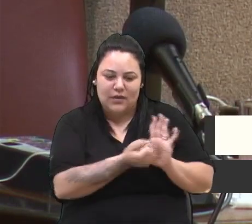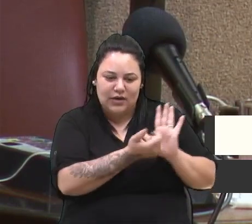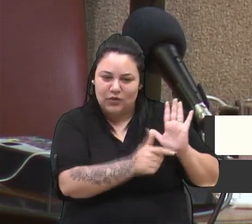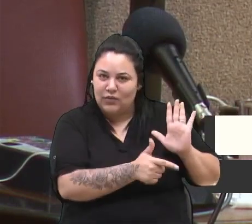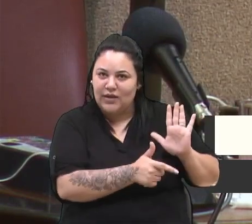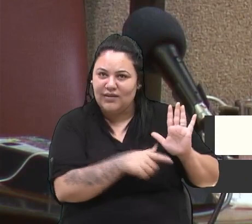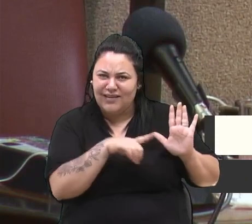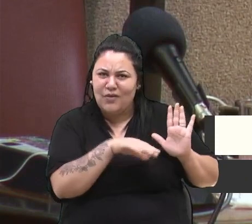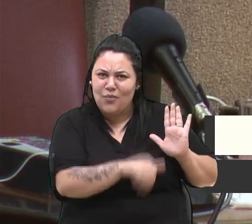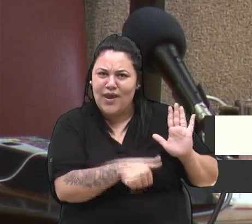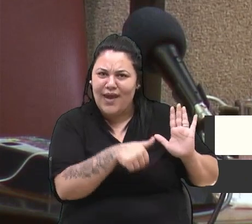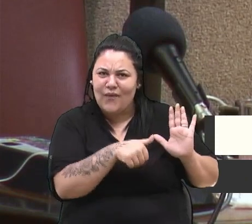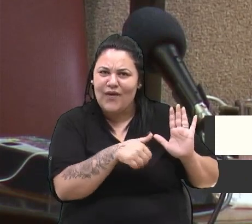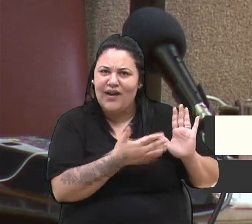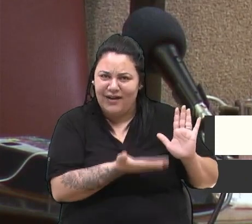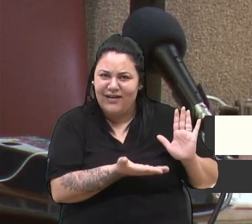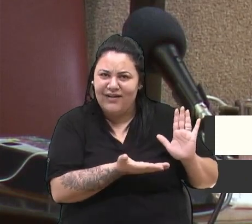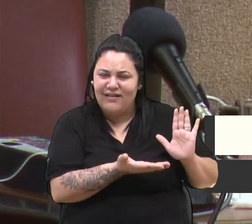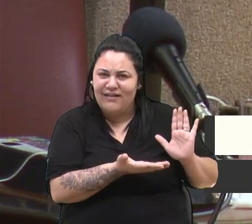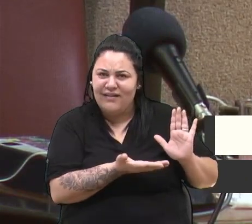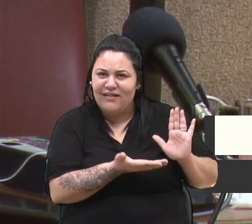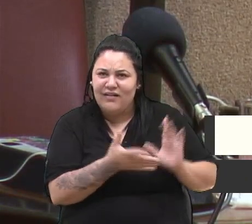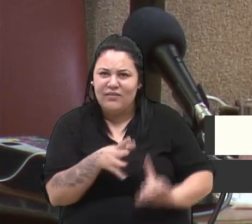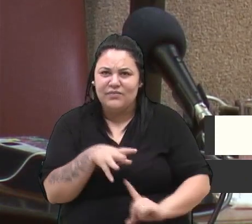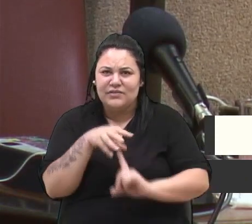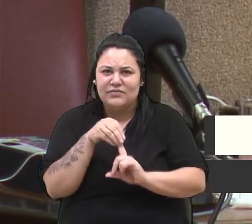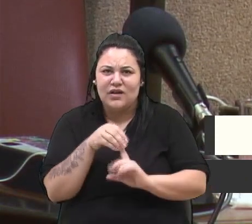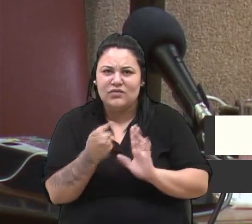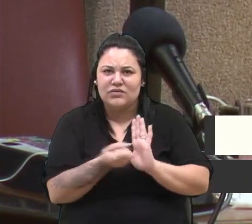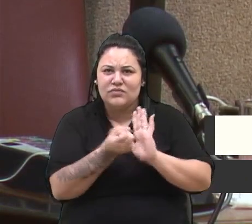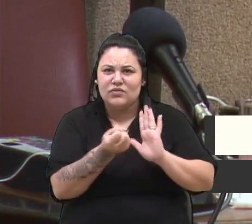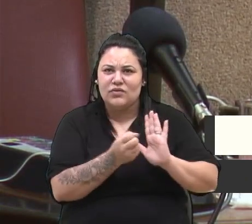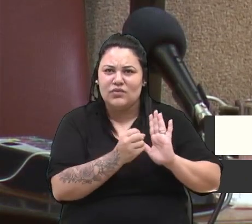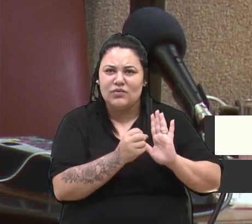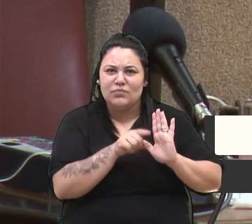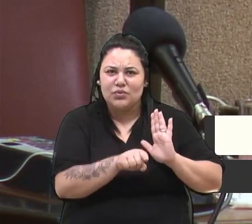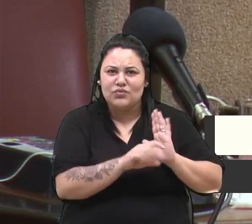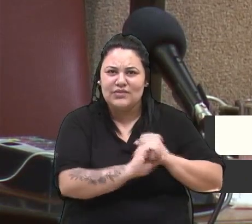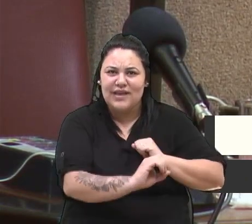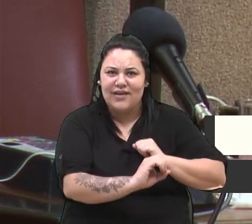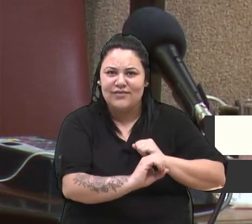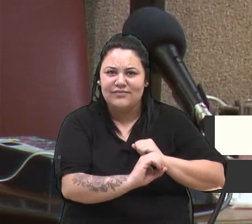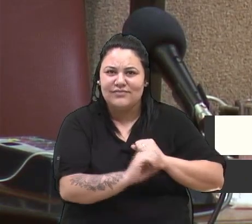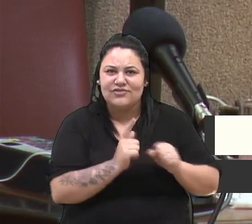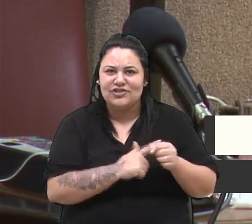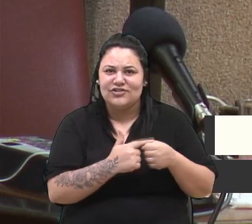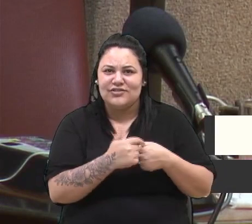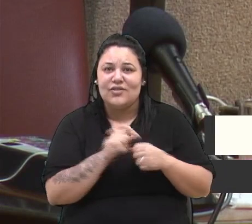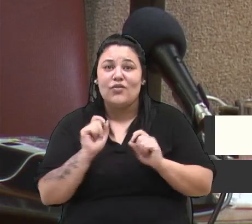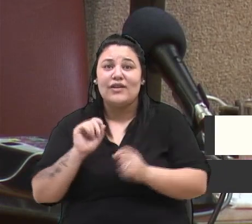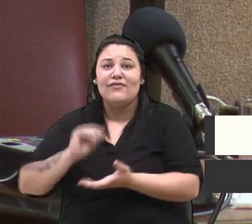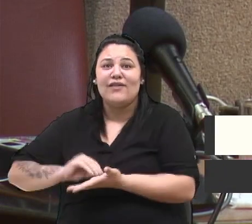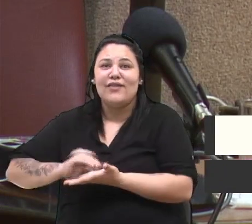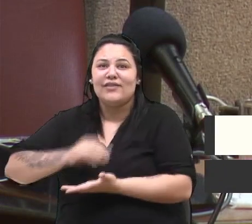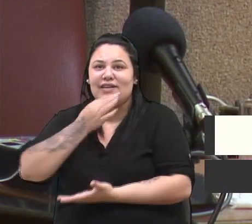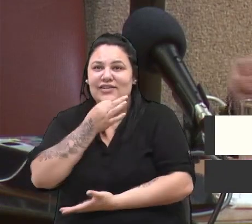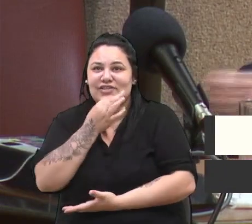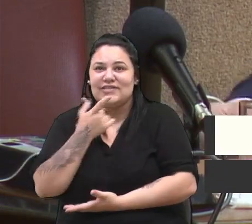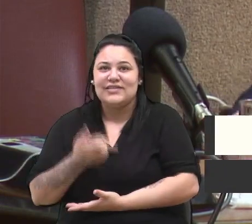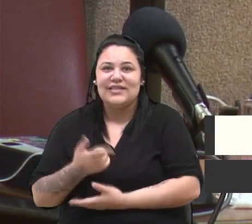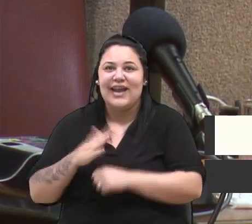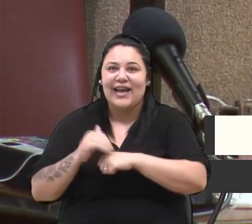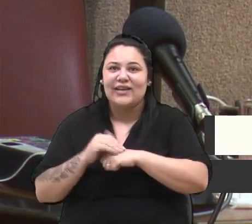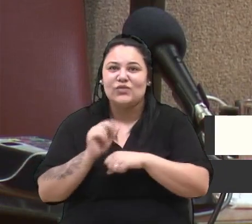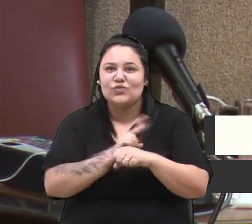que seria o principal símbolo, né? O ponto zero da... Então, é isso que está faltando na nossa cidade, ou seja, esse carinho, esse